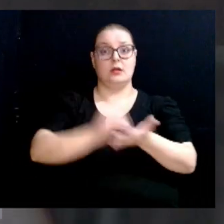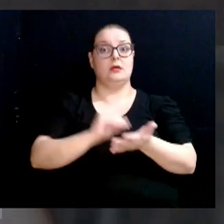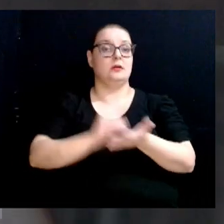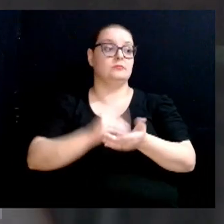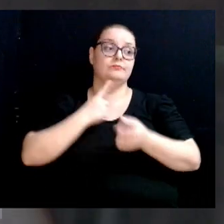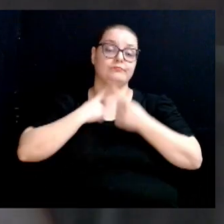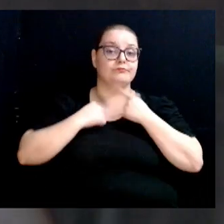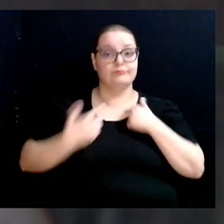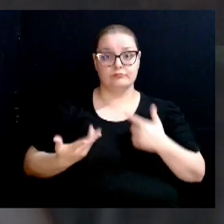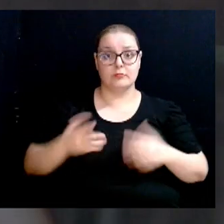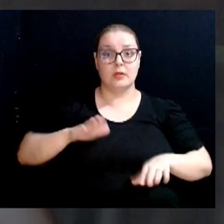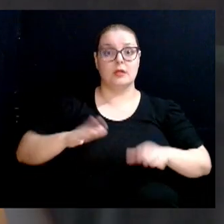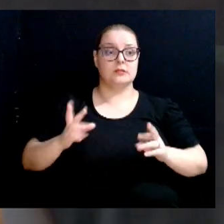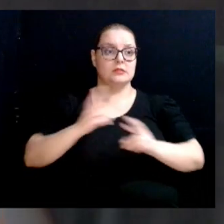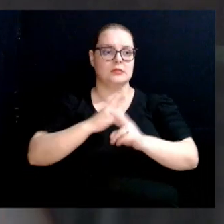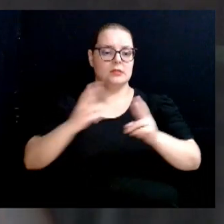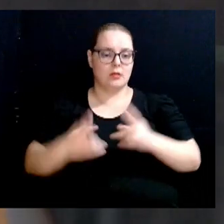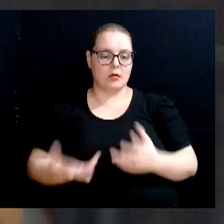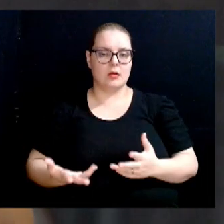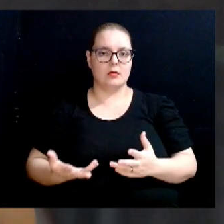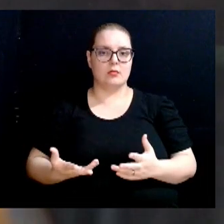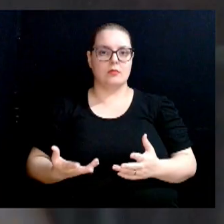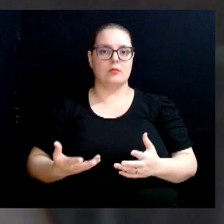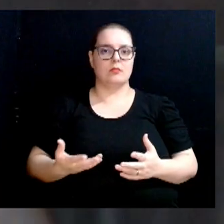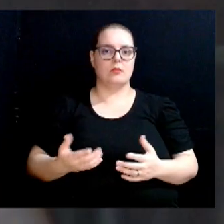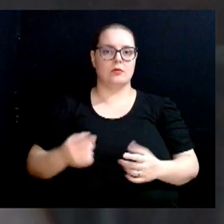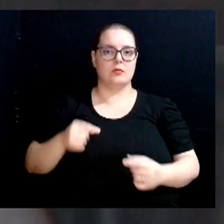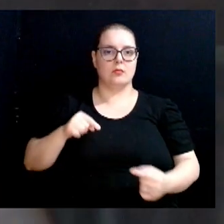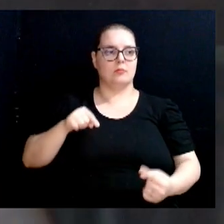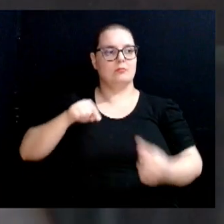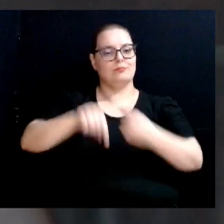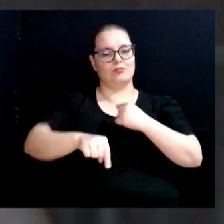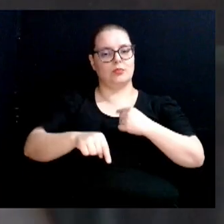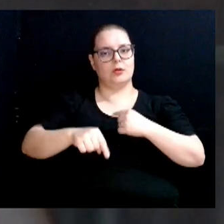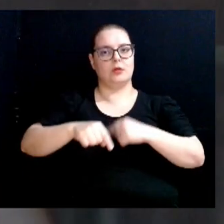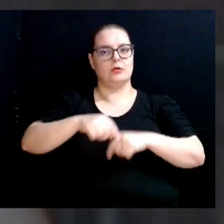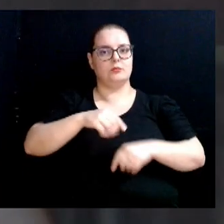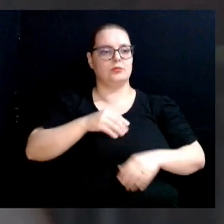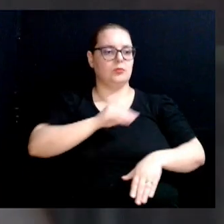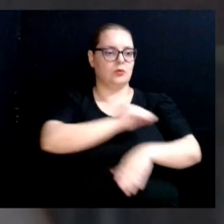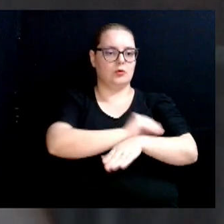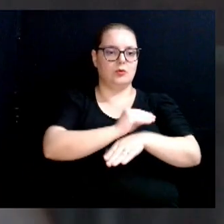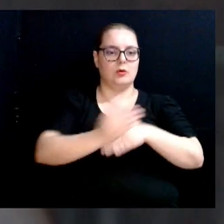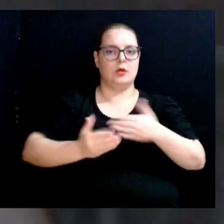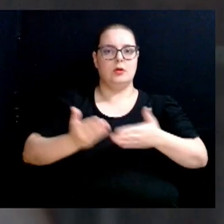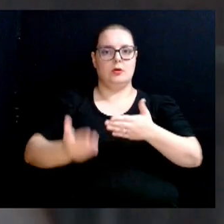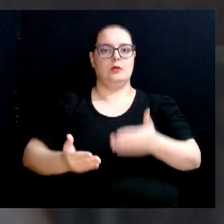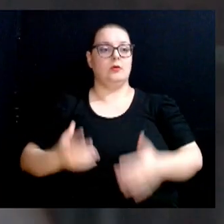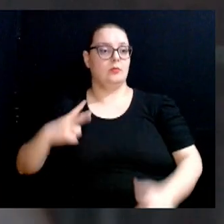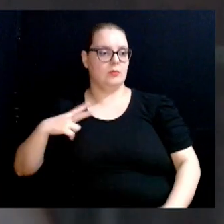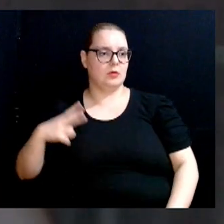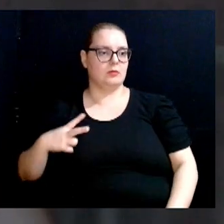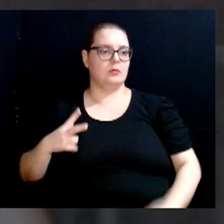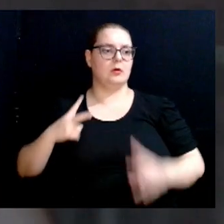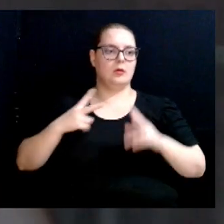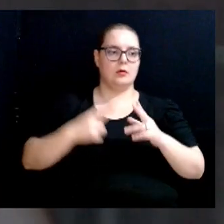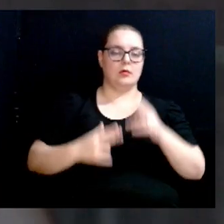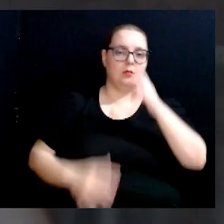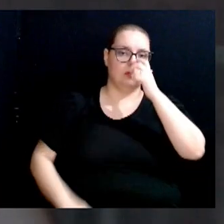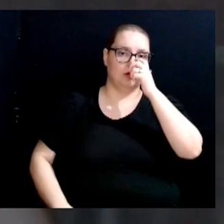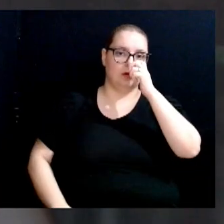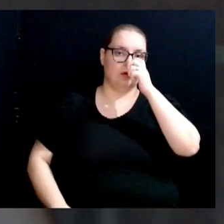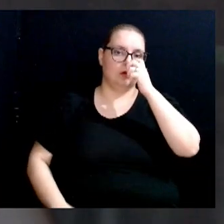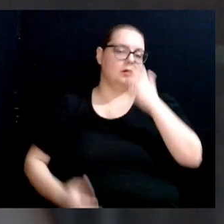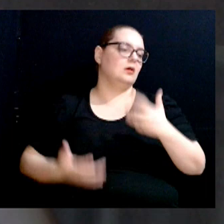associa-se esse descompasse no cuidado, no pessoal, como não está querendo investir na